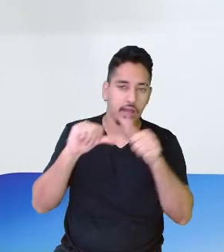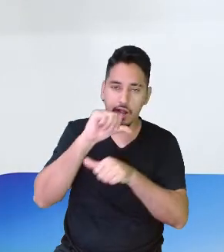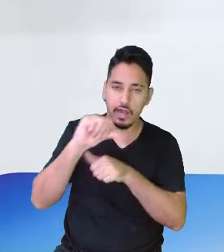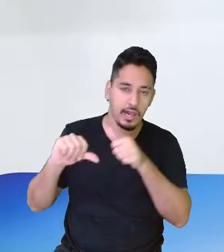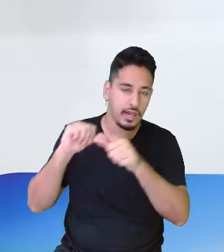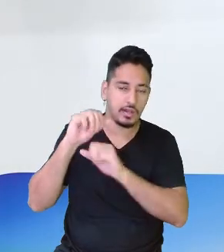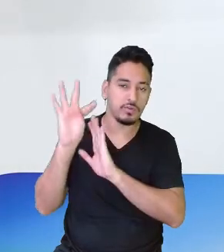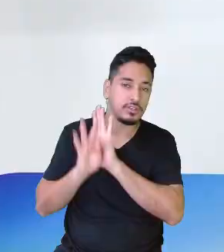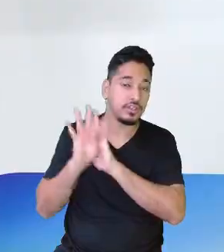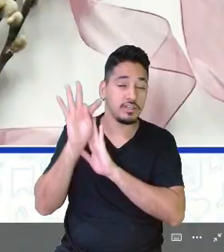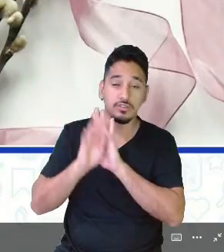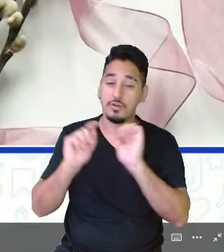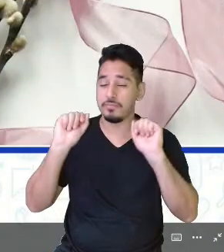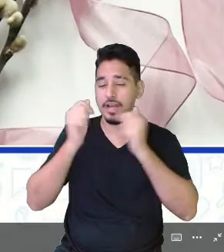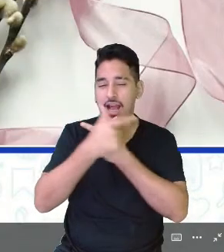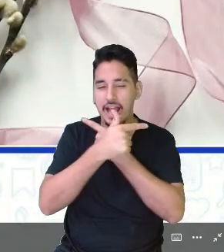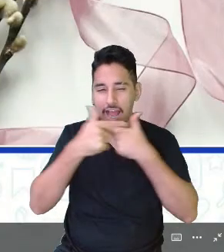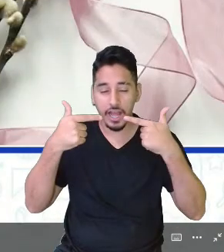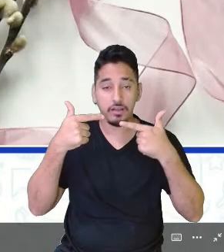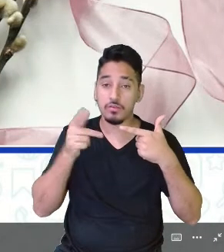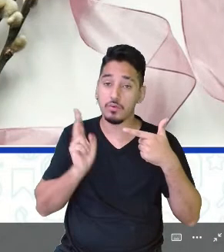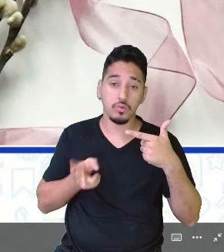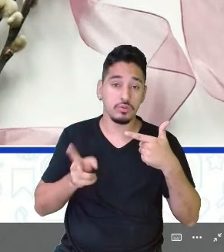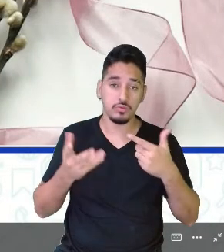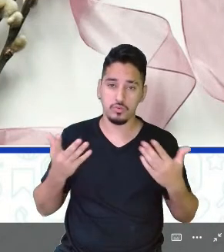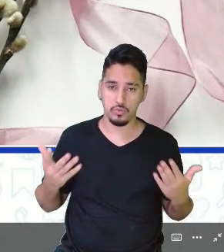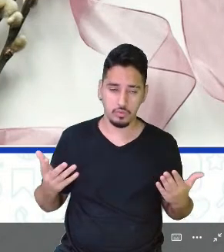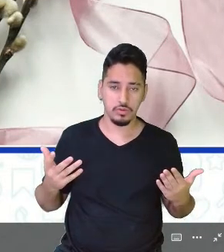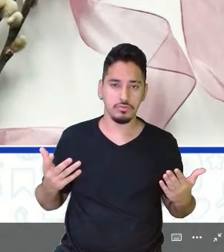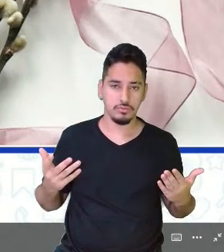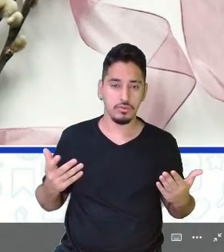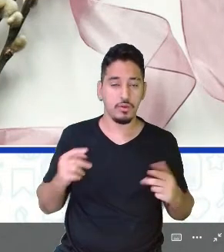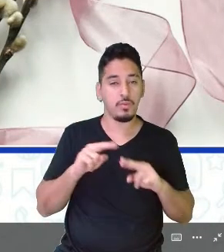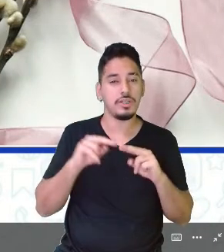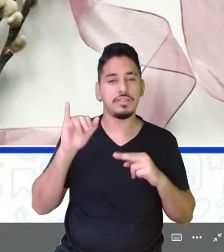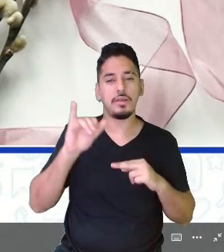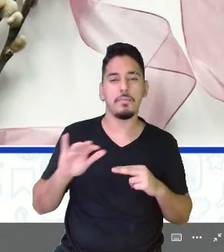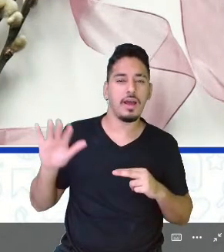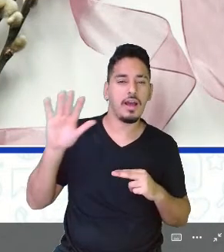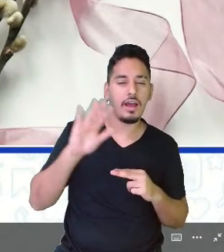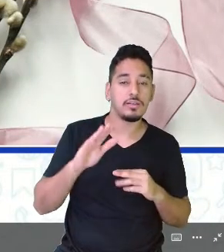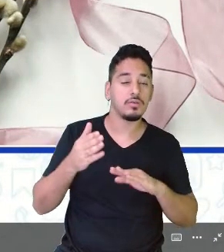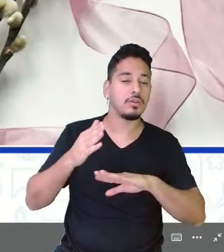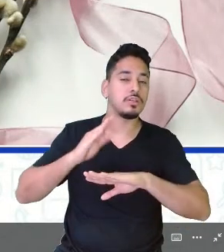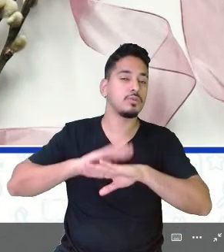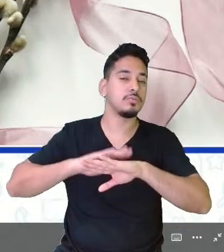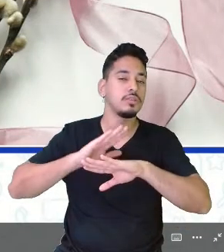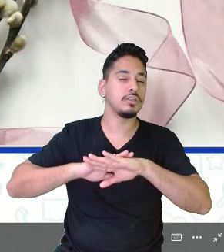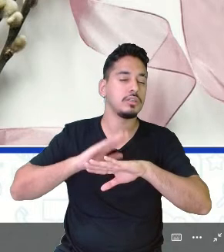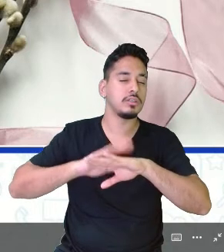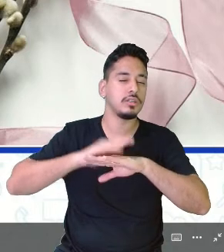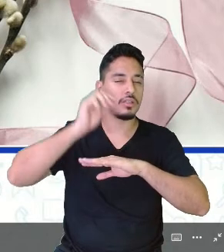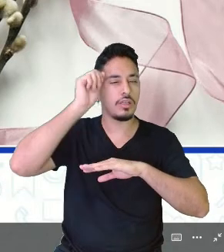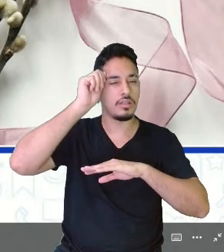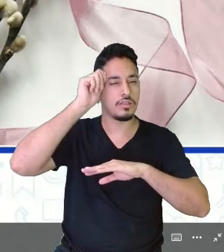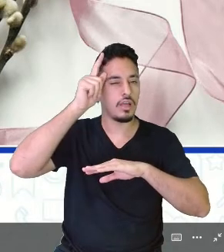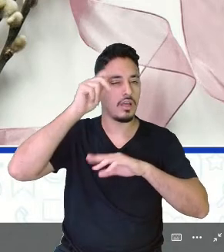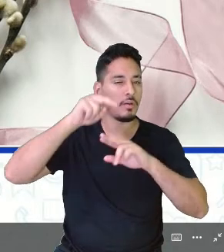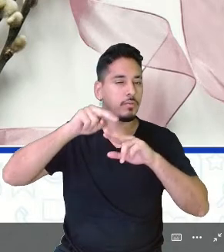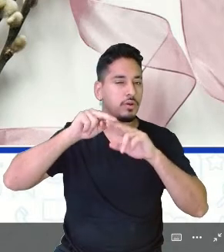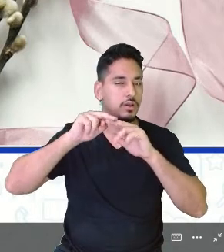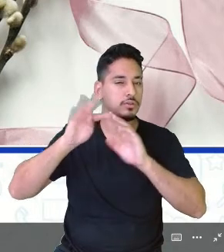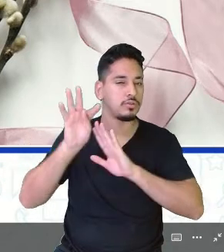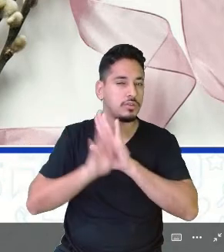o humor se mantém pelas escolhas das imagens. E a ideia que está o quê? Subentendida nos textos,